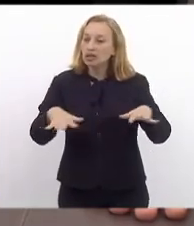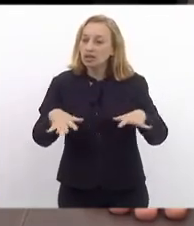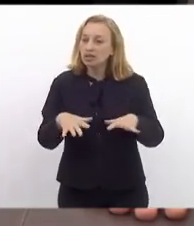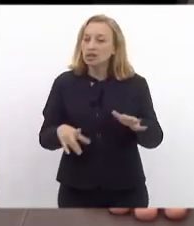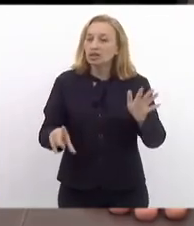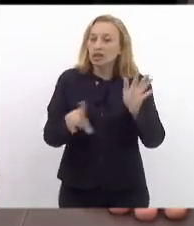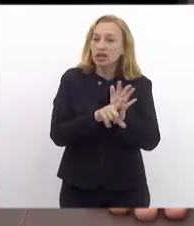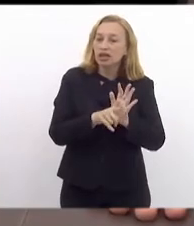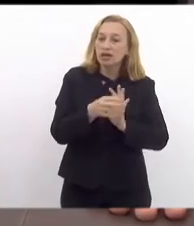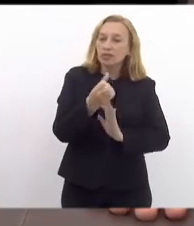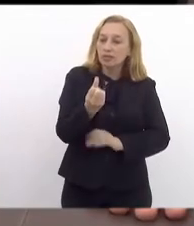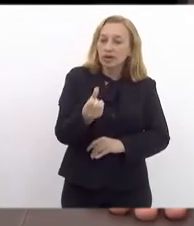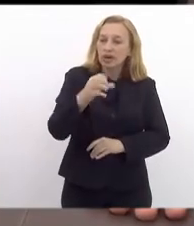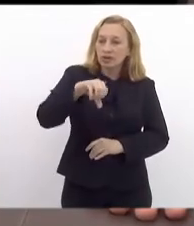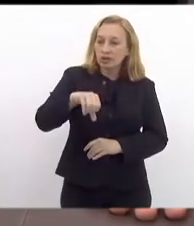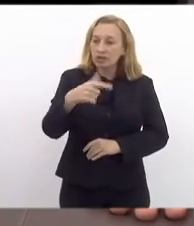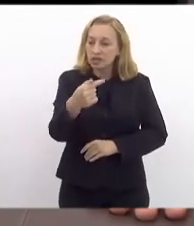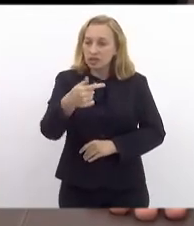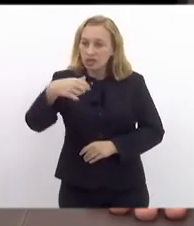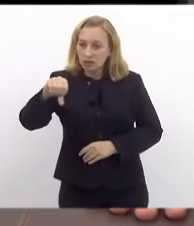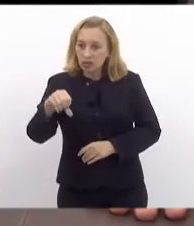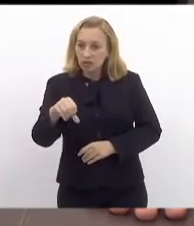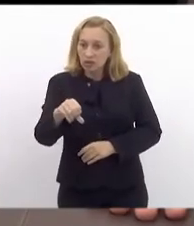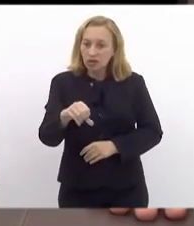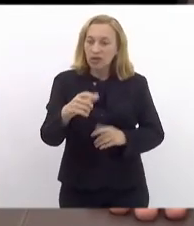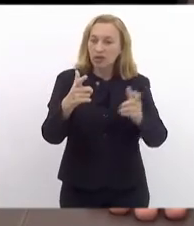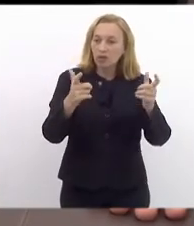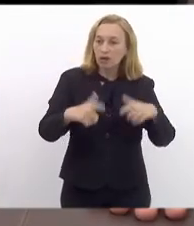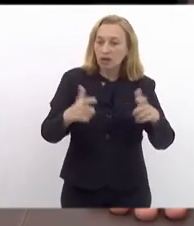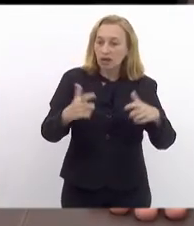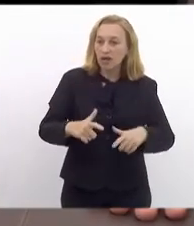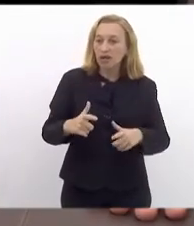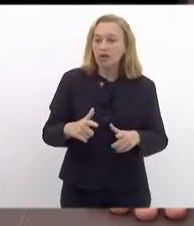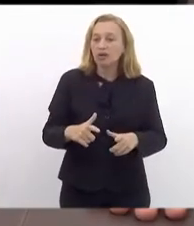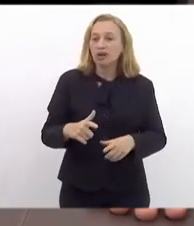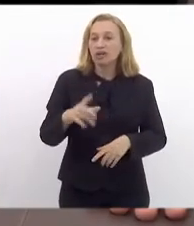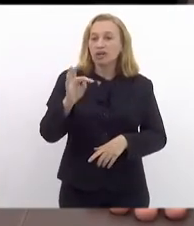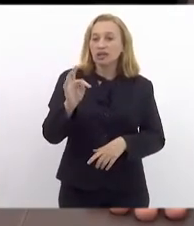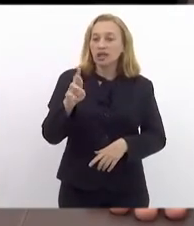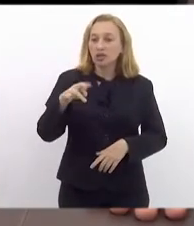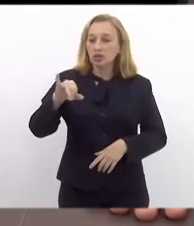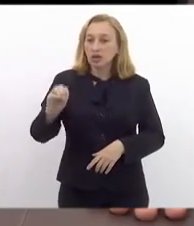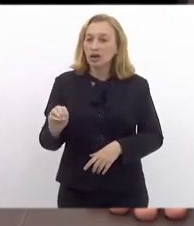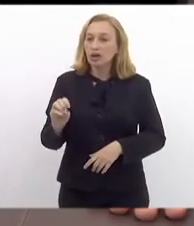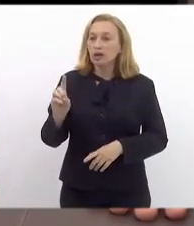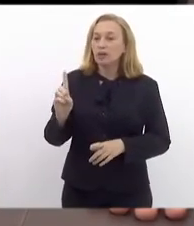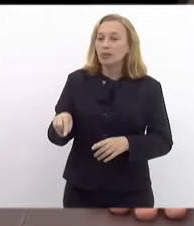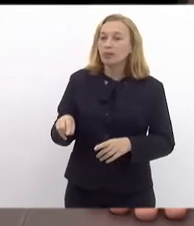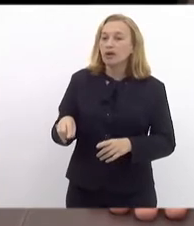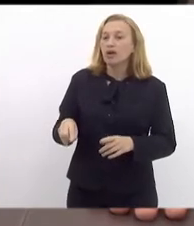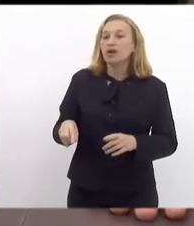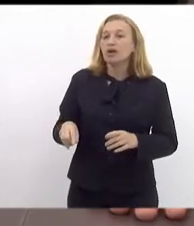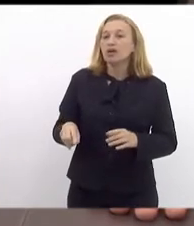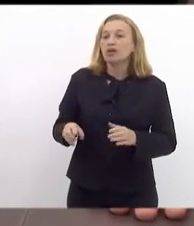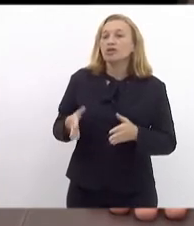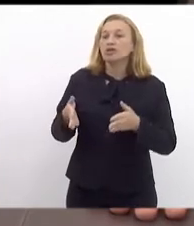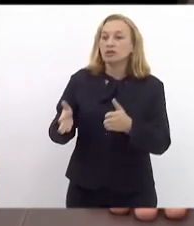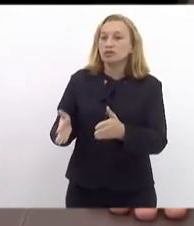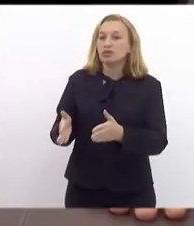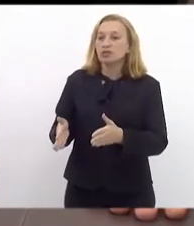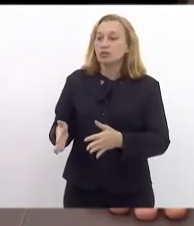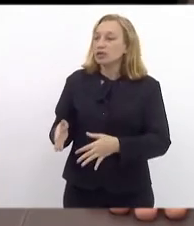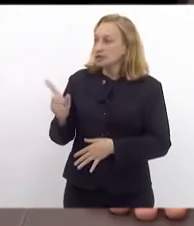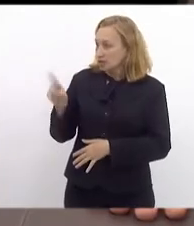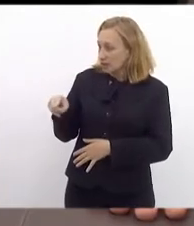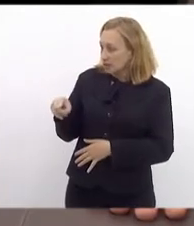6979 que é uma lei de benefício territorial para um setor específico na Doutor Moacir lei 8960 que só